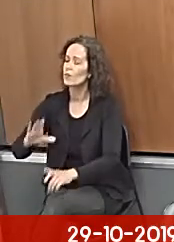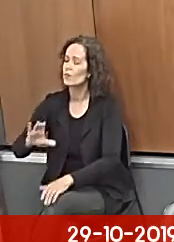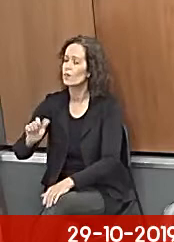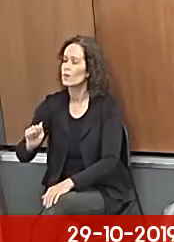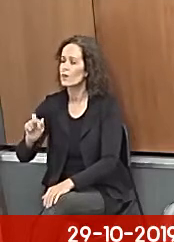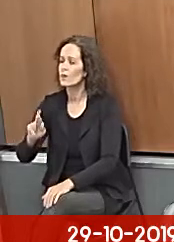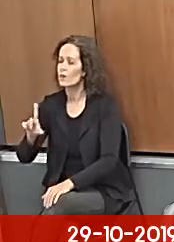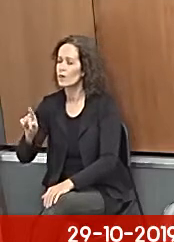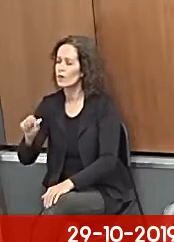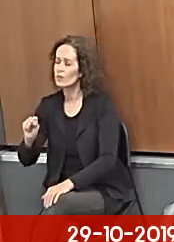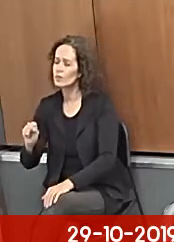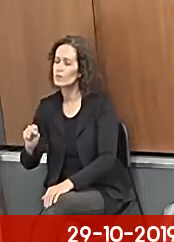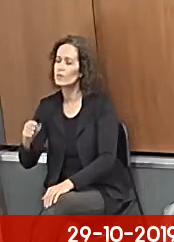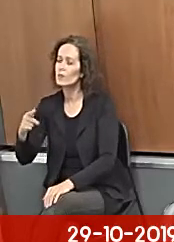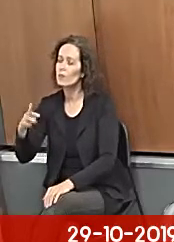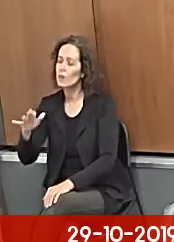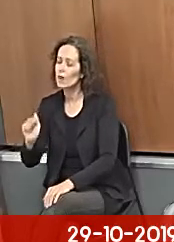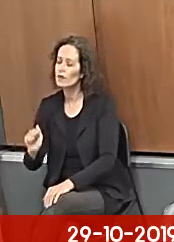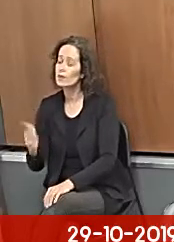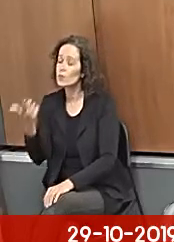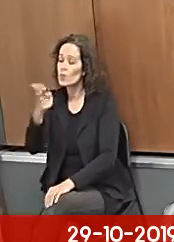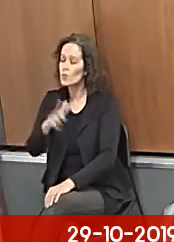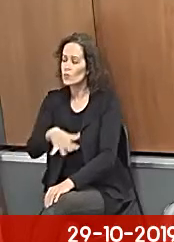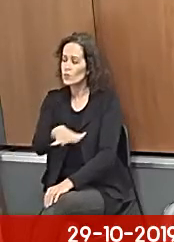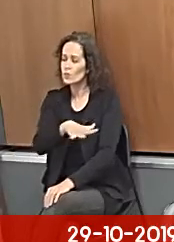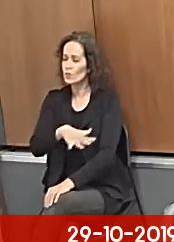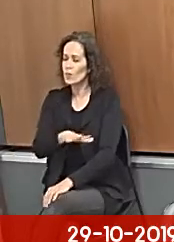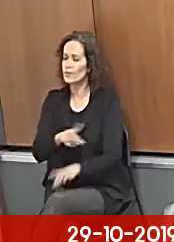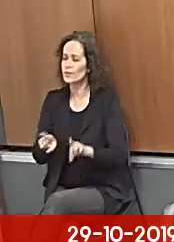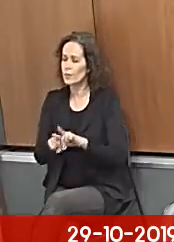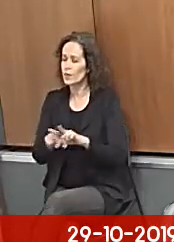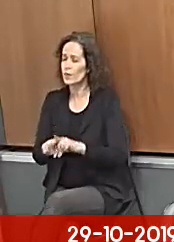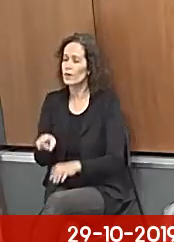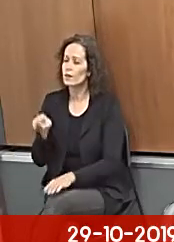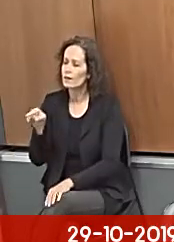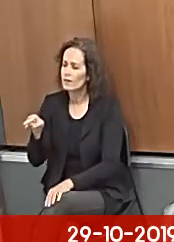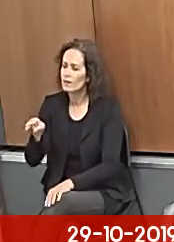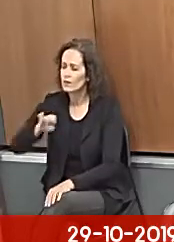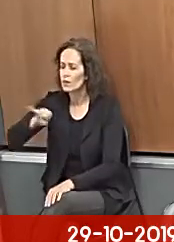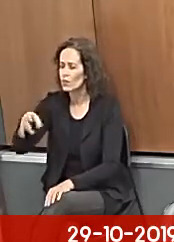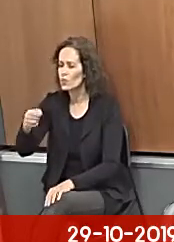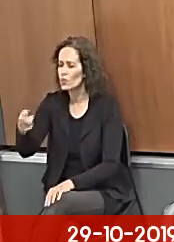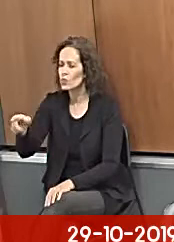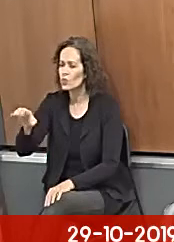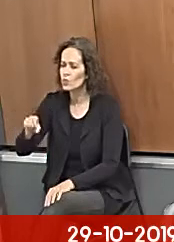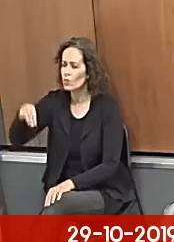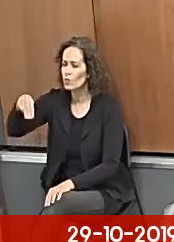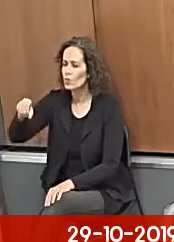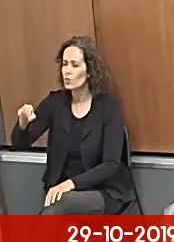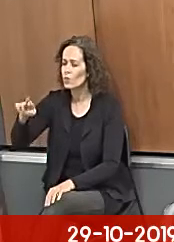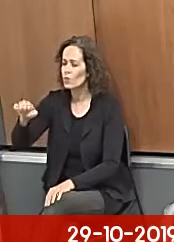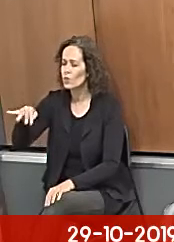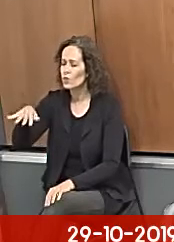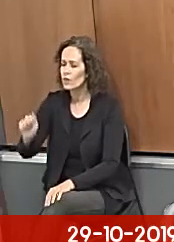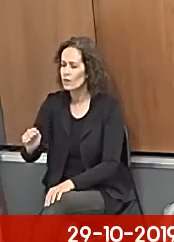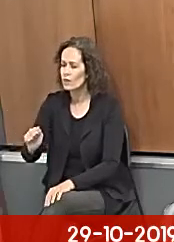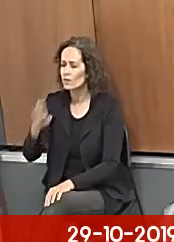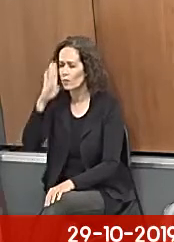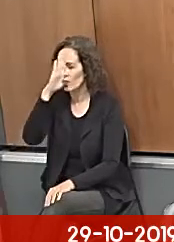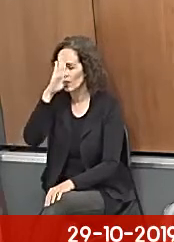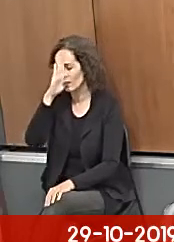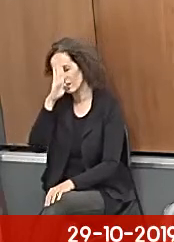Frei Leopoldo. Essa é uma outra escola do estado, João Moreira Salles, né, que são alunos com paralisia